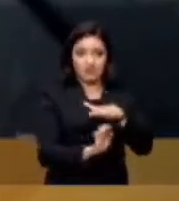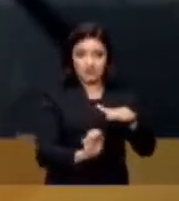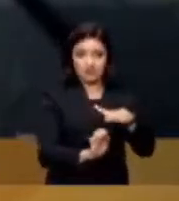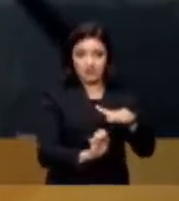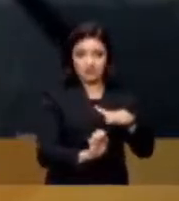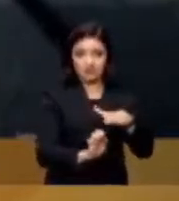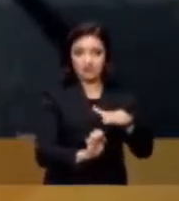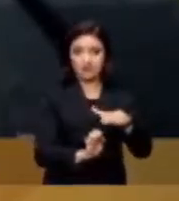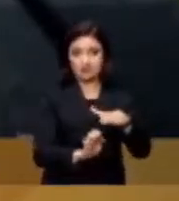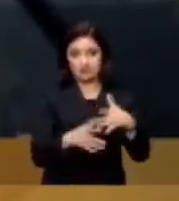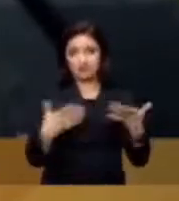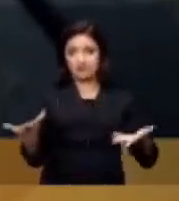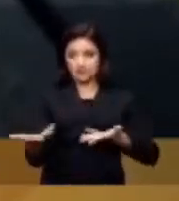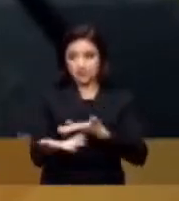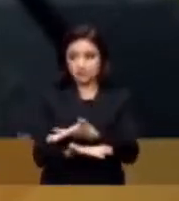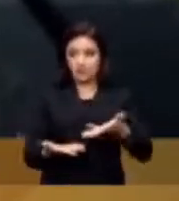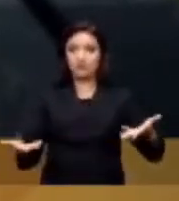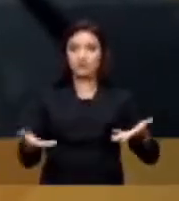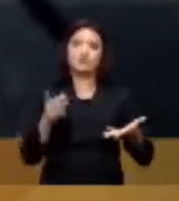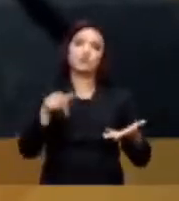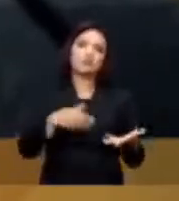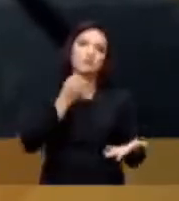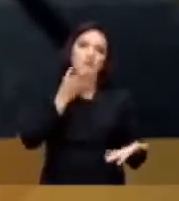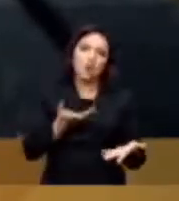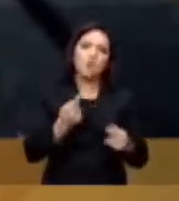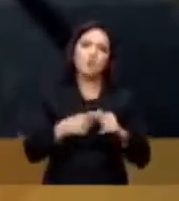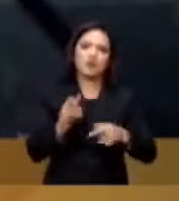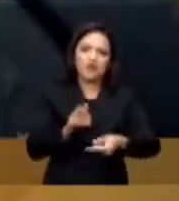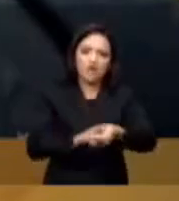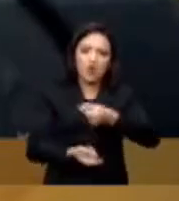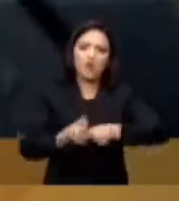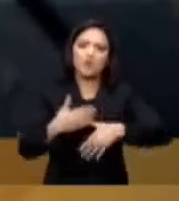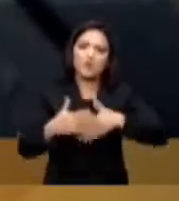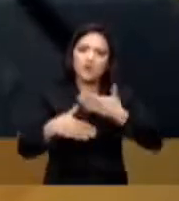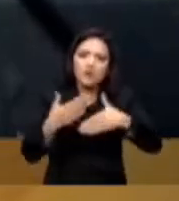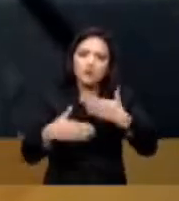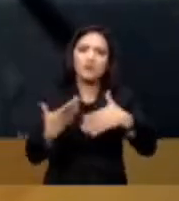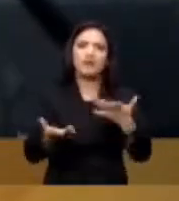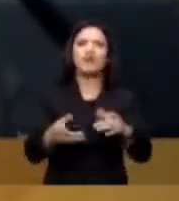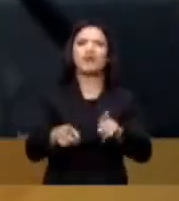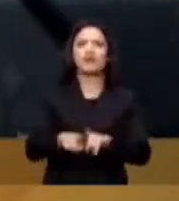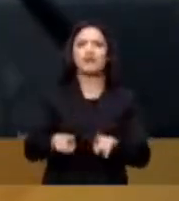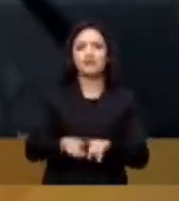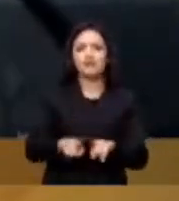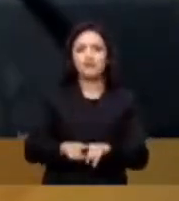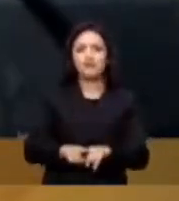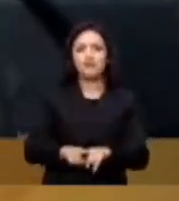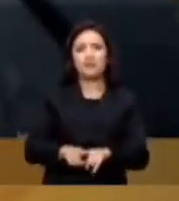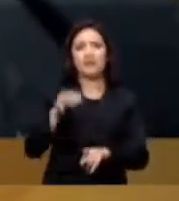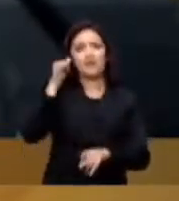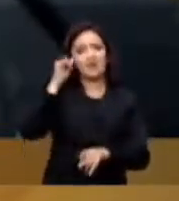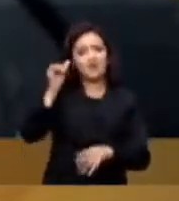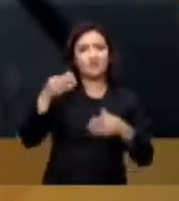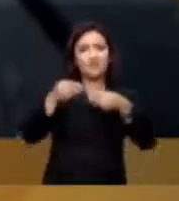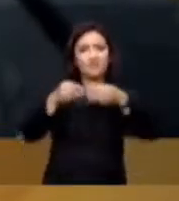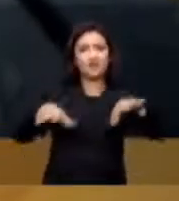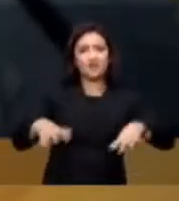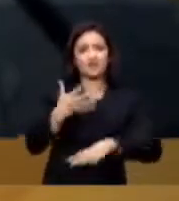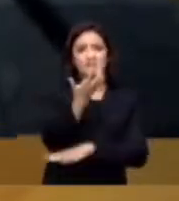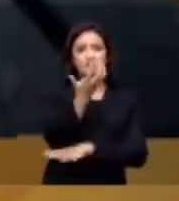é inteligente por gerar economia e menos danos ambientais, menos